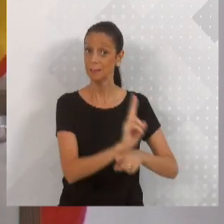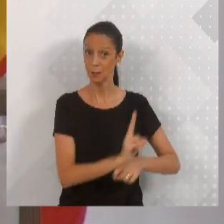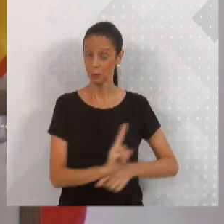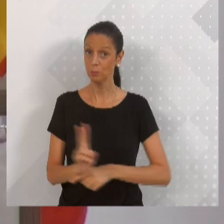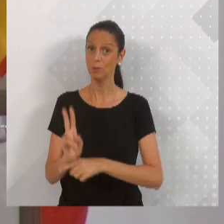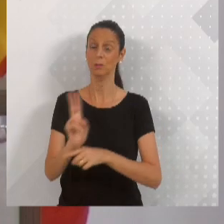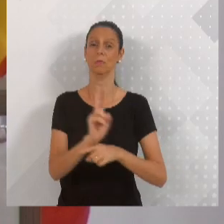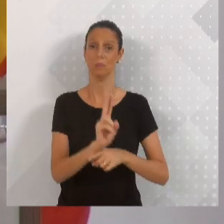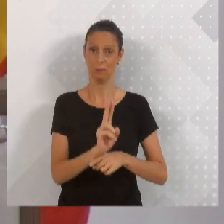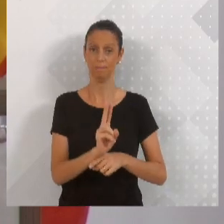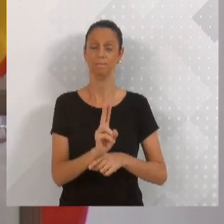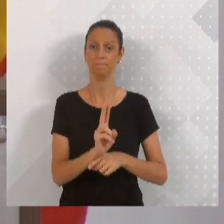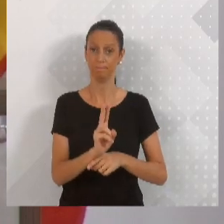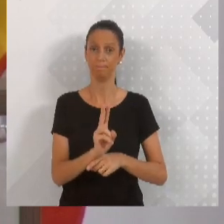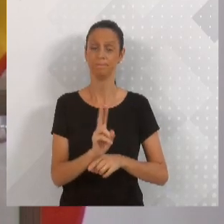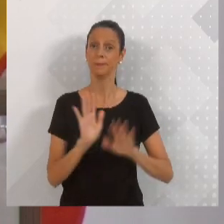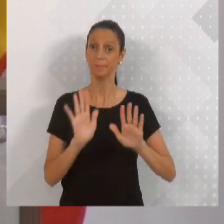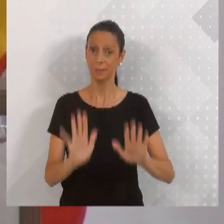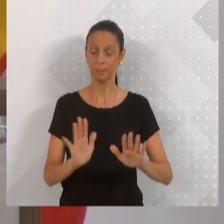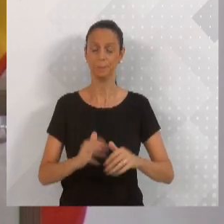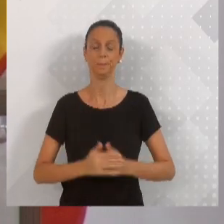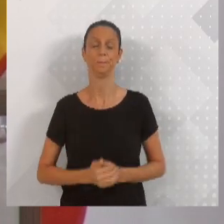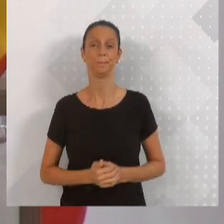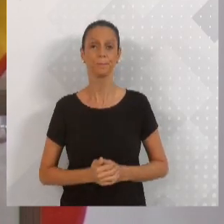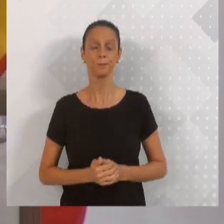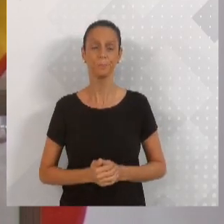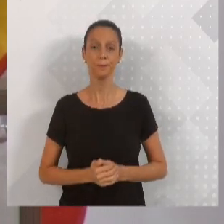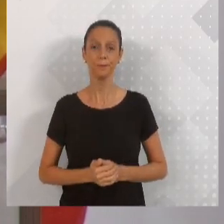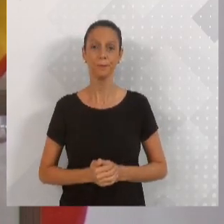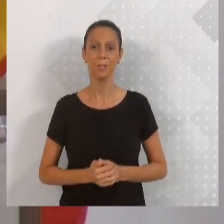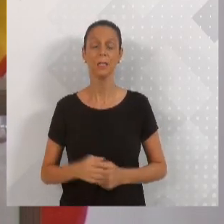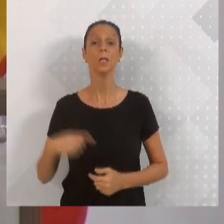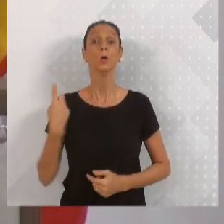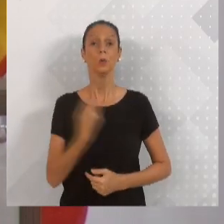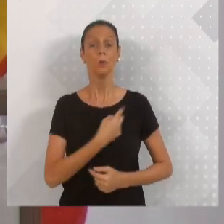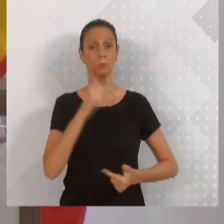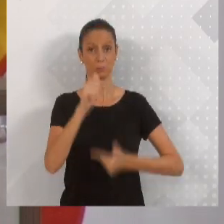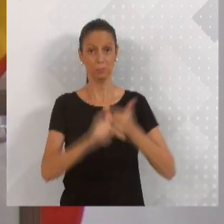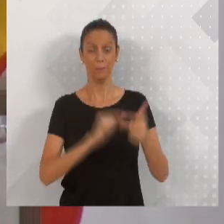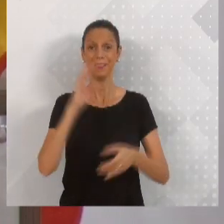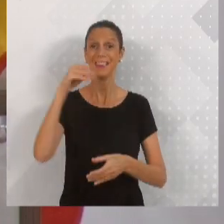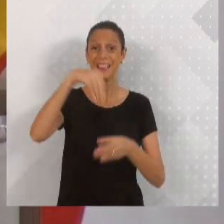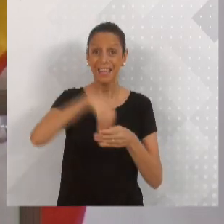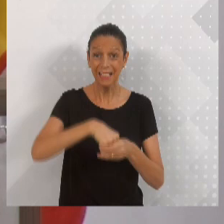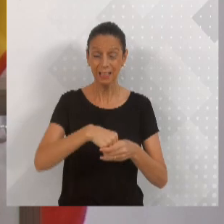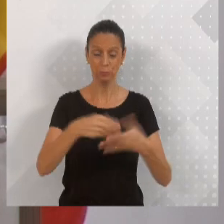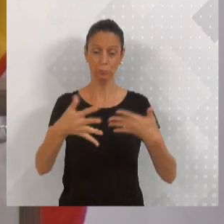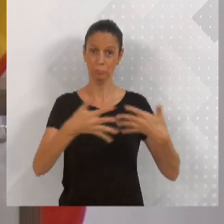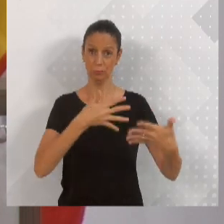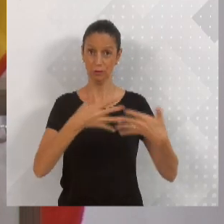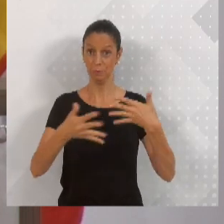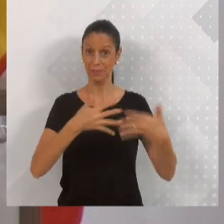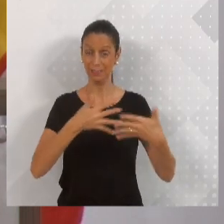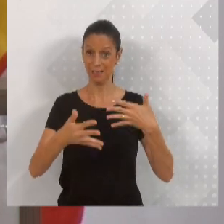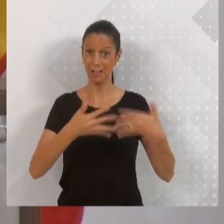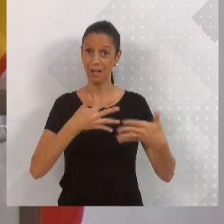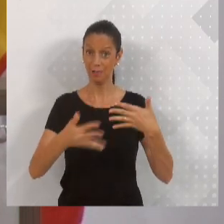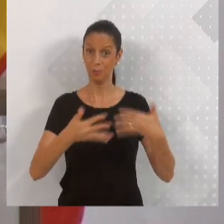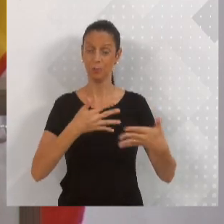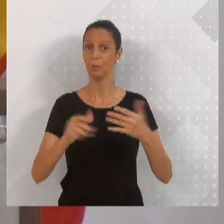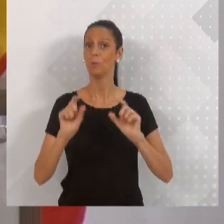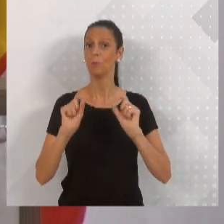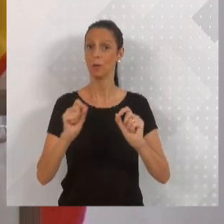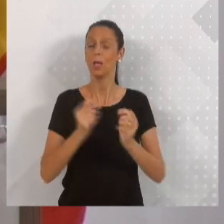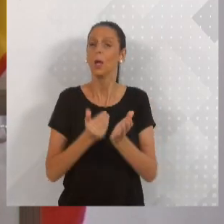vigilância bom eh o nosso trabalho dentro dos terminais eh ele